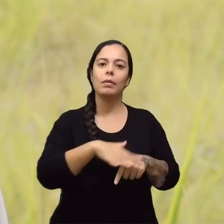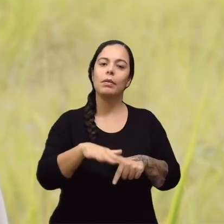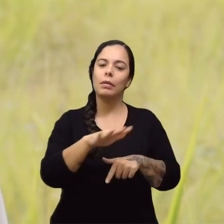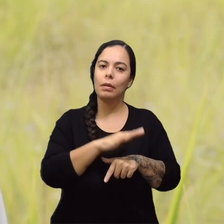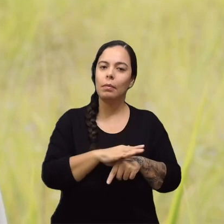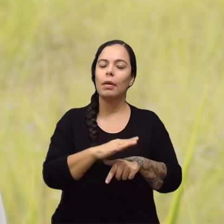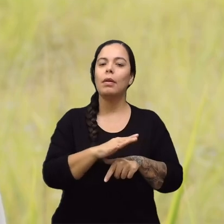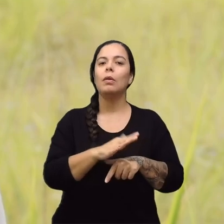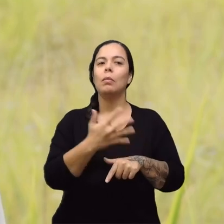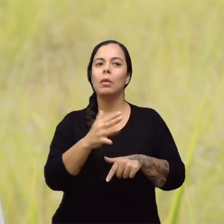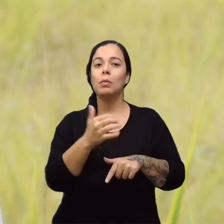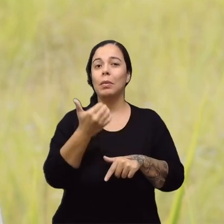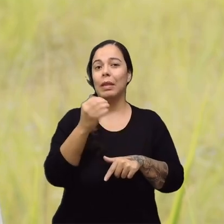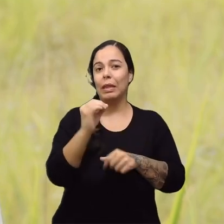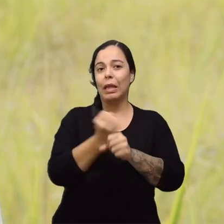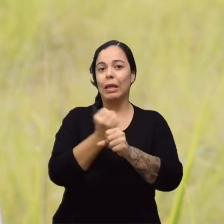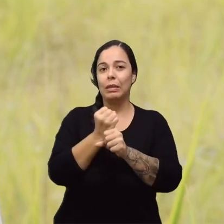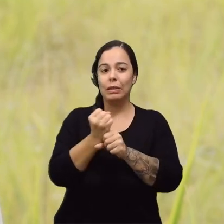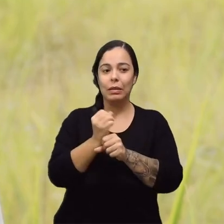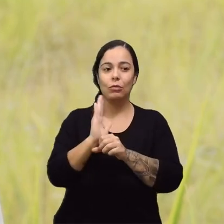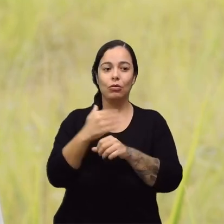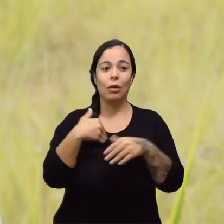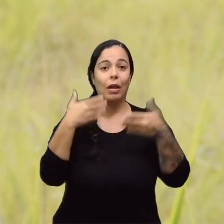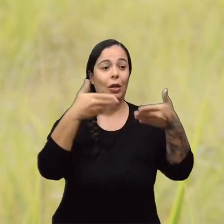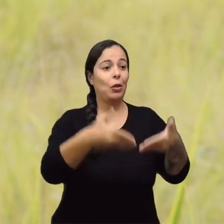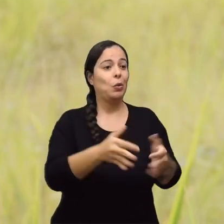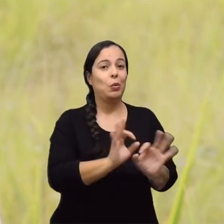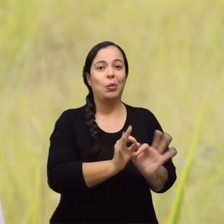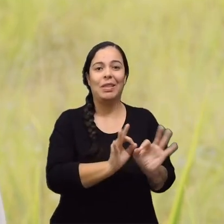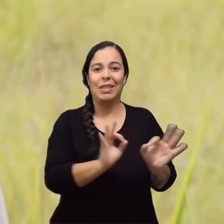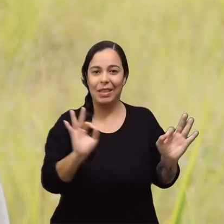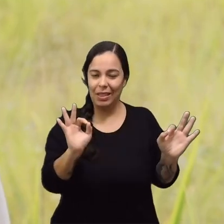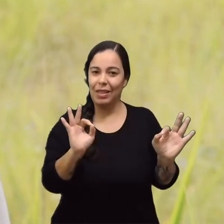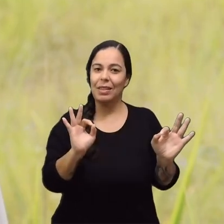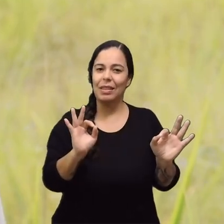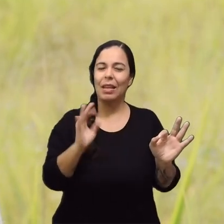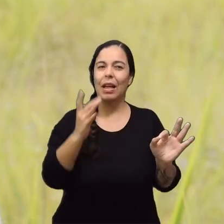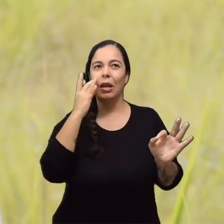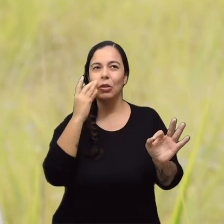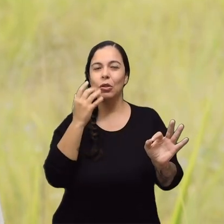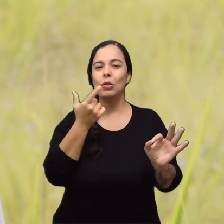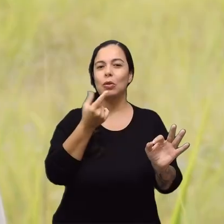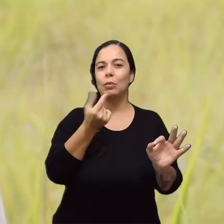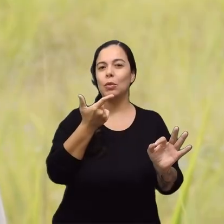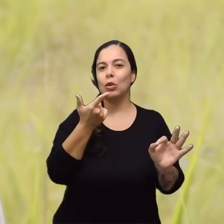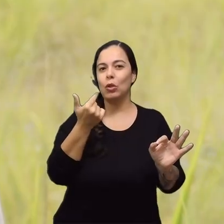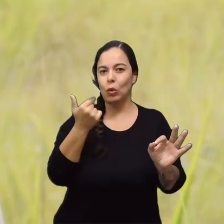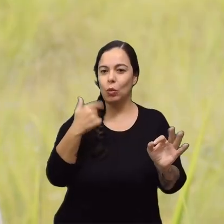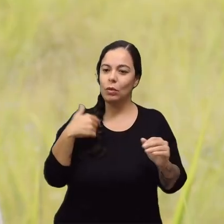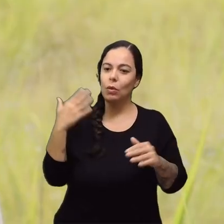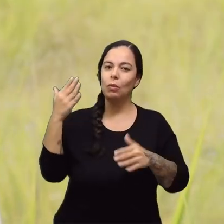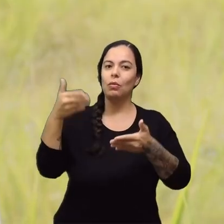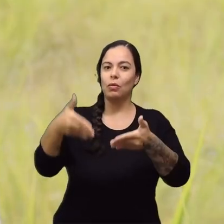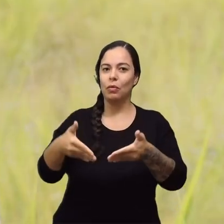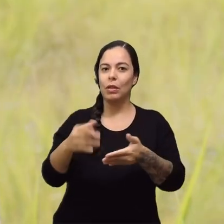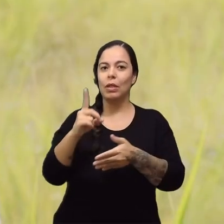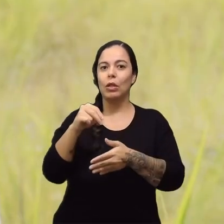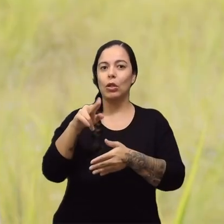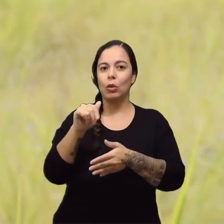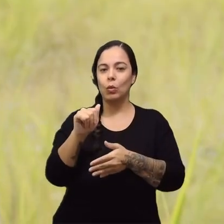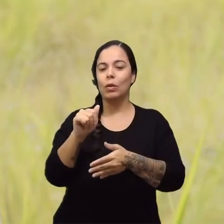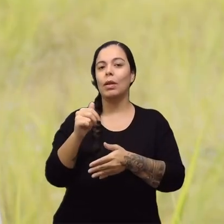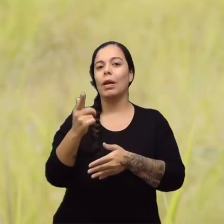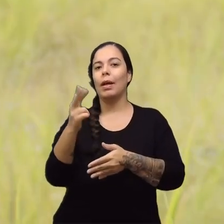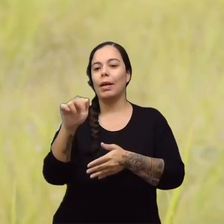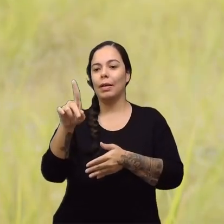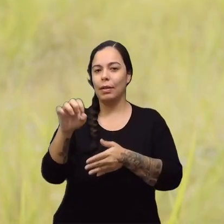10 anos que eu não apareço aqui na região. Em 2012, eu estive na Duna Grande, né, para fazer um